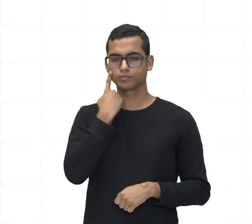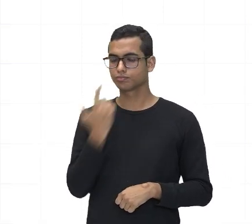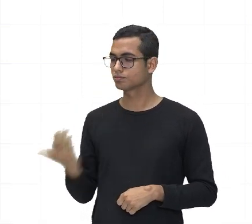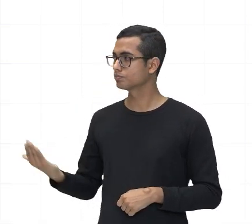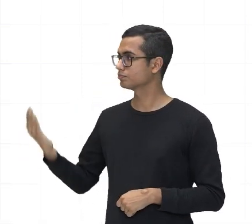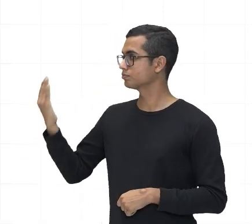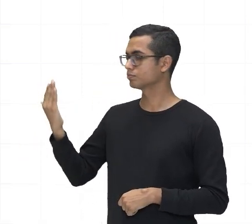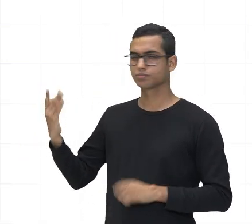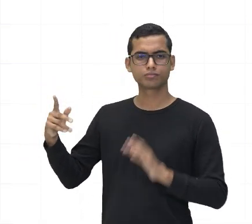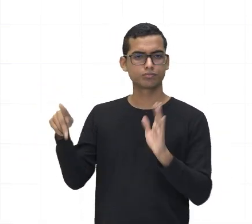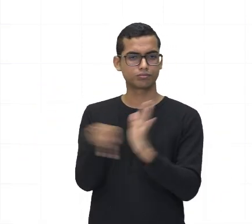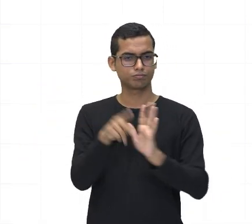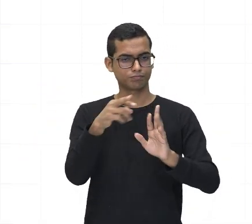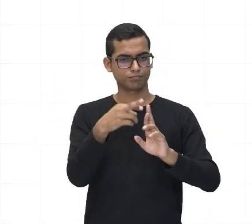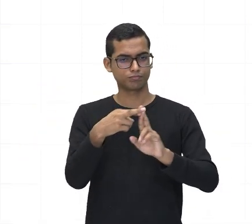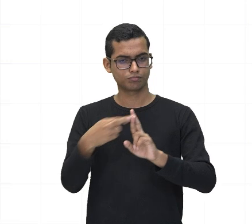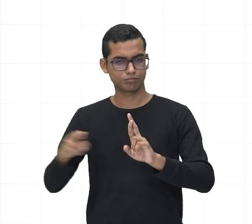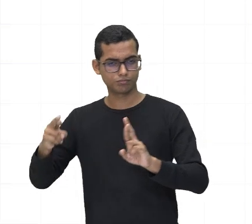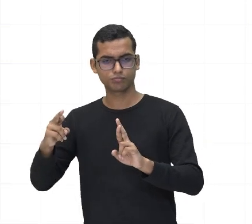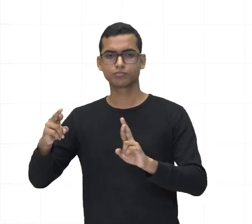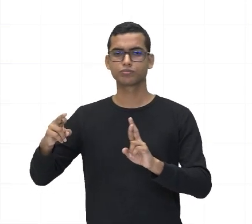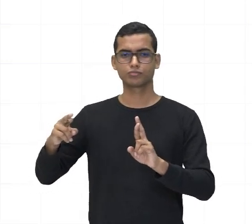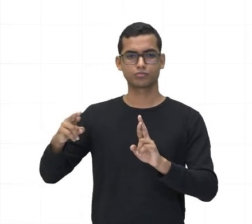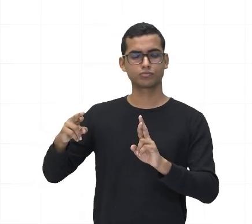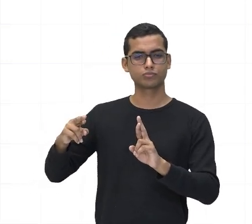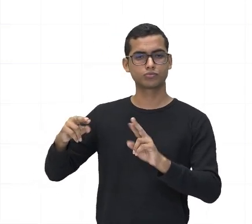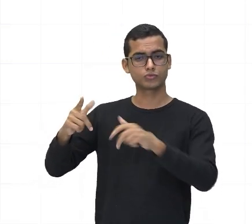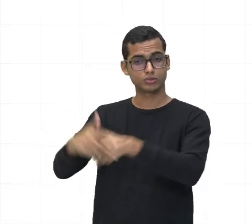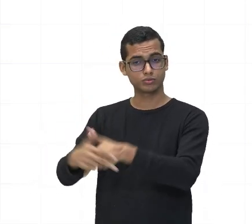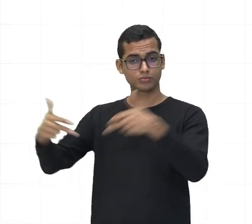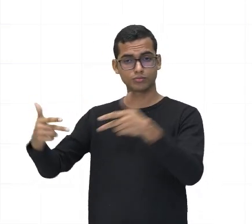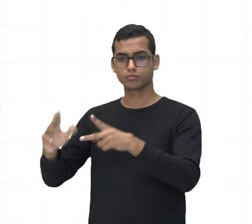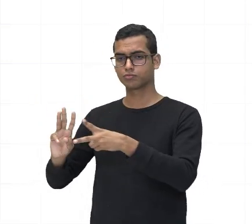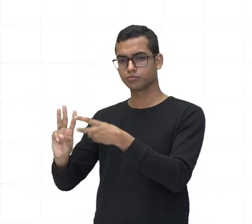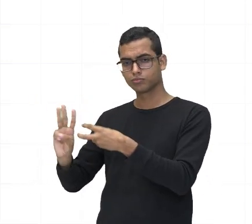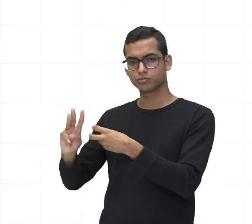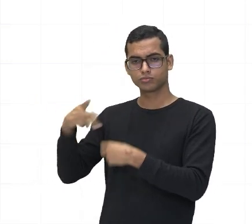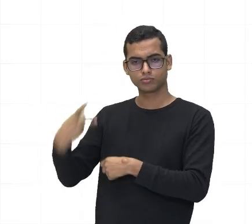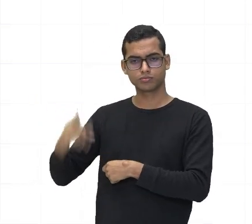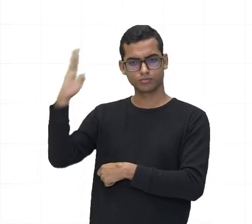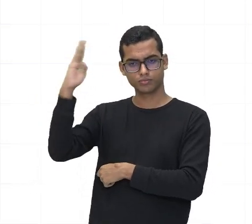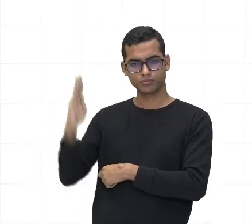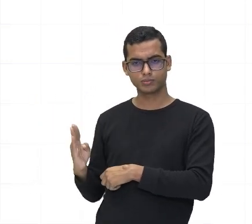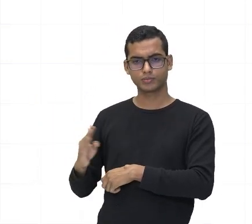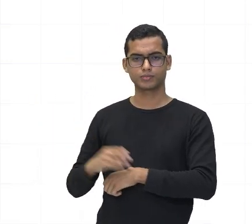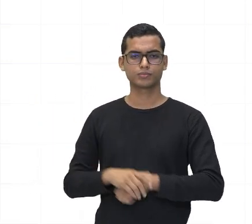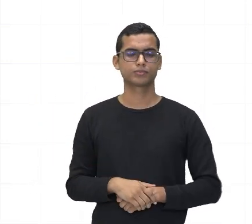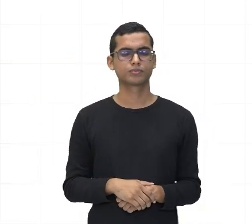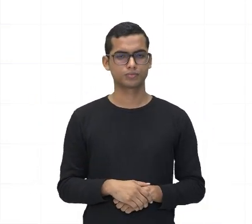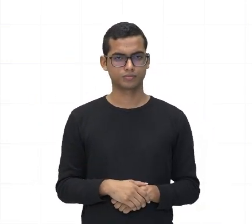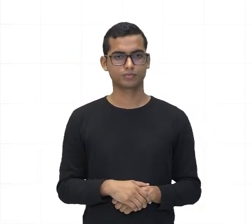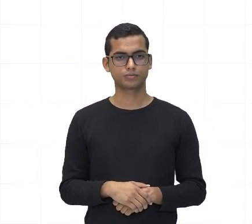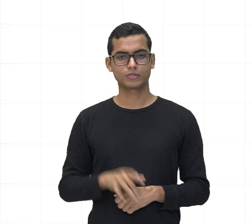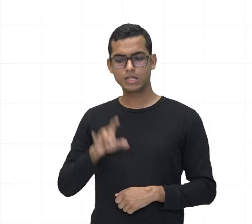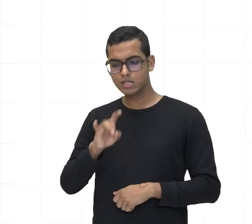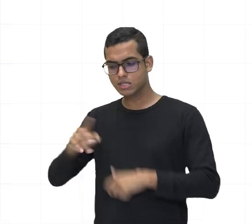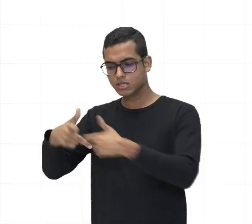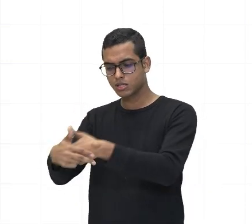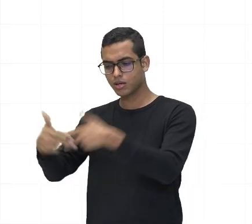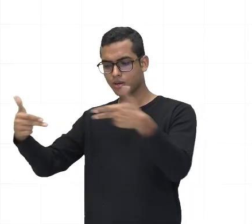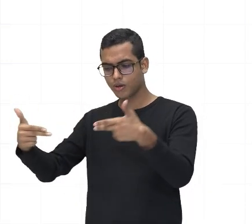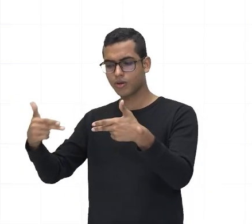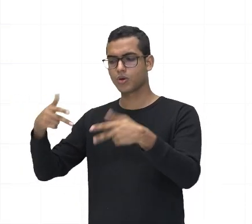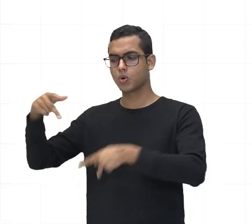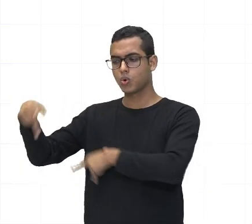formado pelas religiões das etnias indígenas presentes no Brasil. Cada etnia ou povo